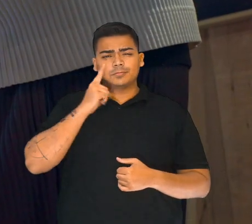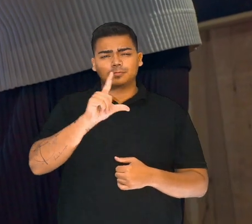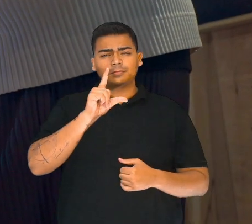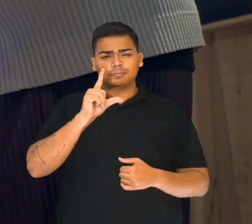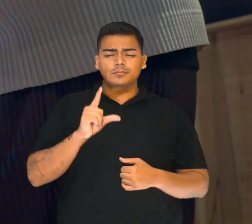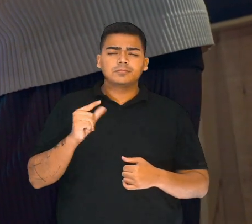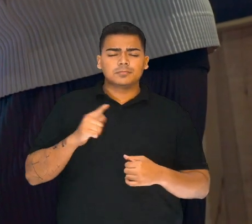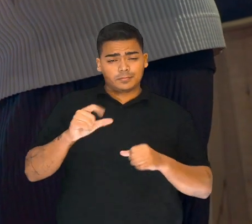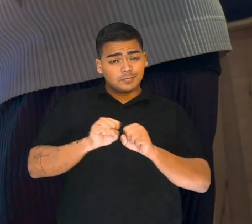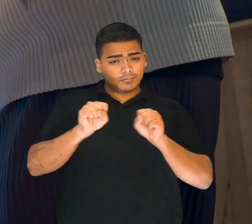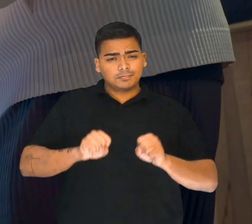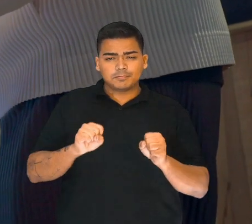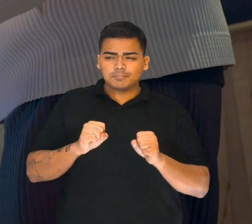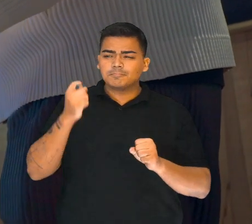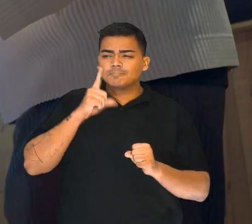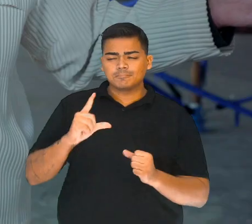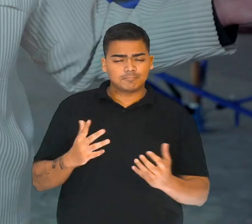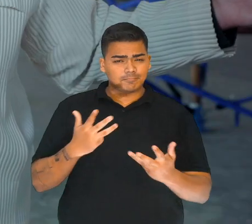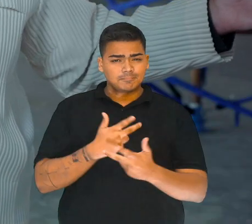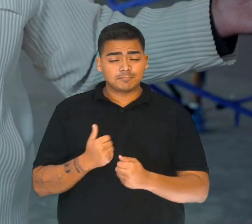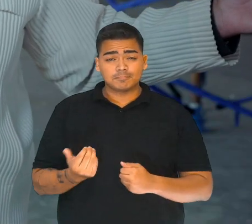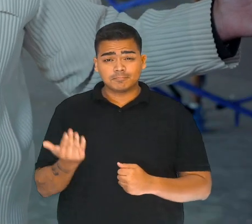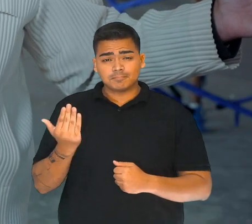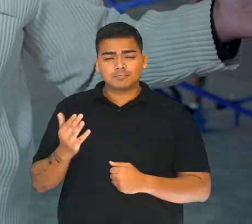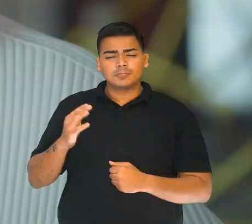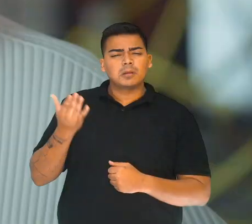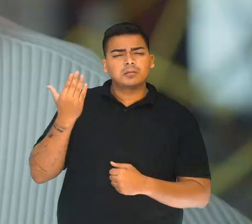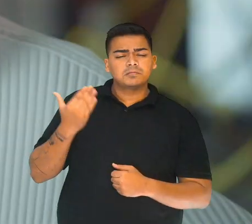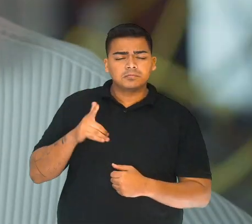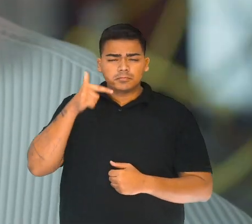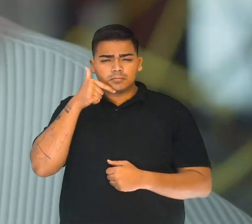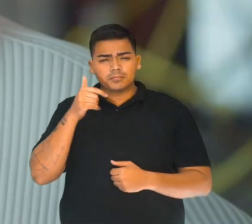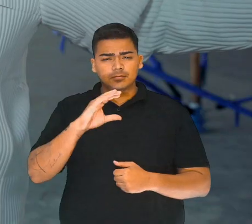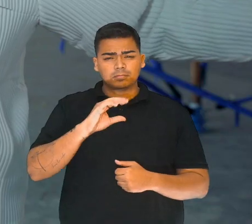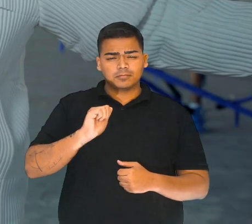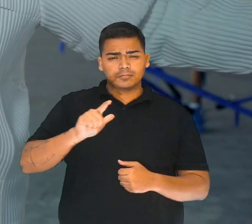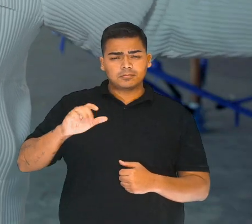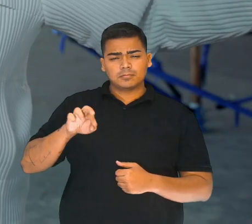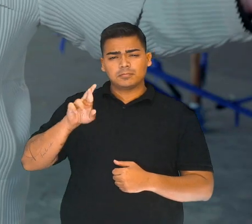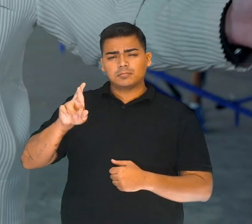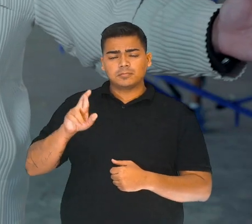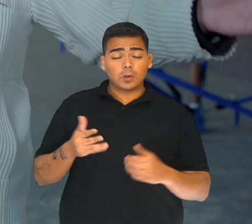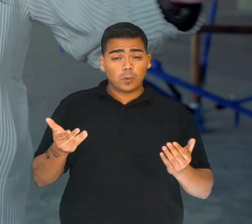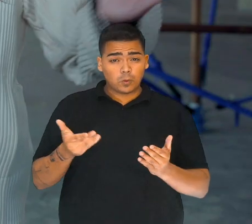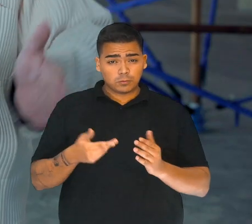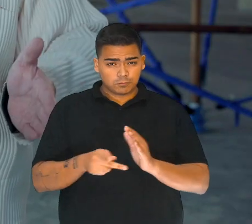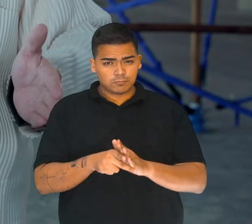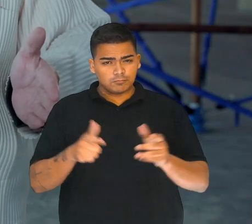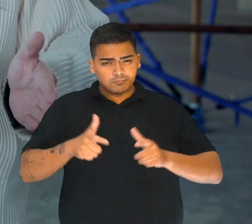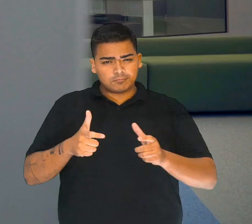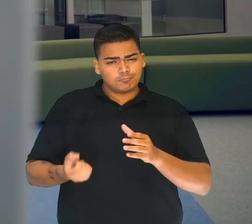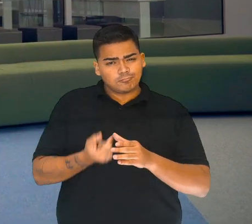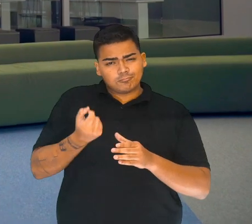nos fazermos ainda relevantes dentro desse sistema? Isso aqui era um call center, esse lugar aqui. O primeiro uma fábrica e depois um call center, hoje um